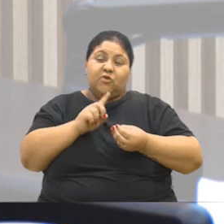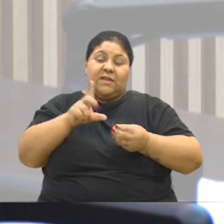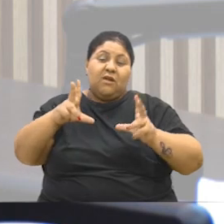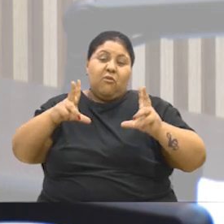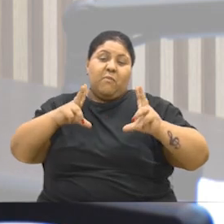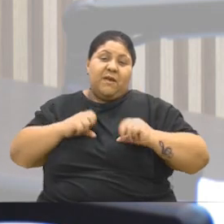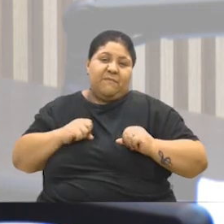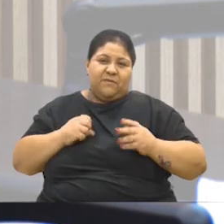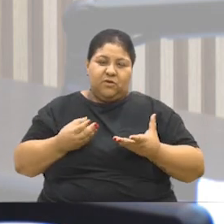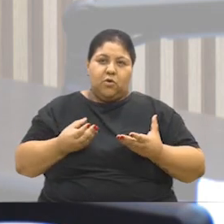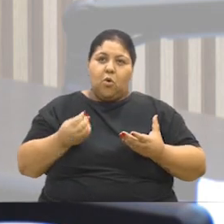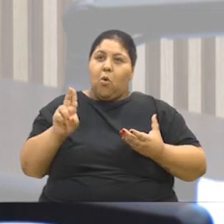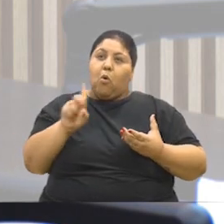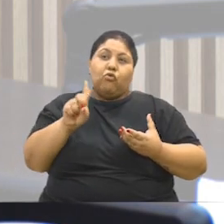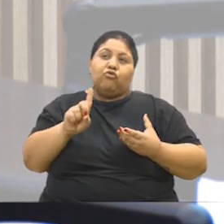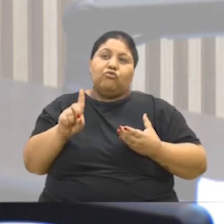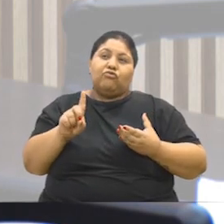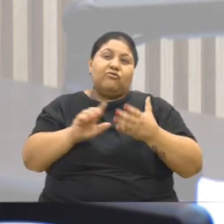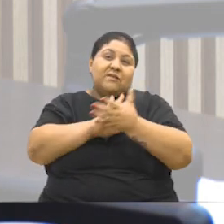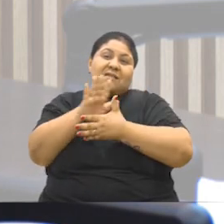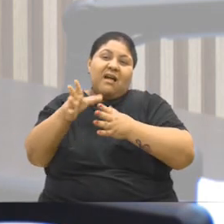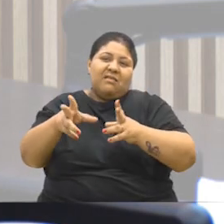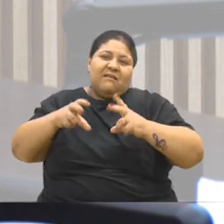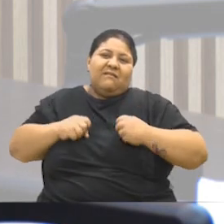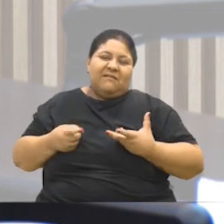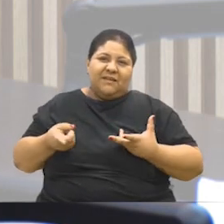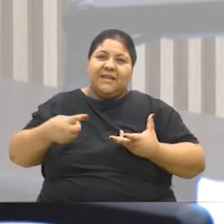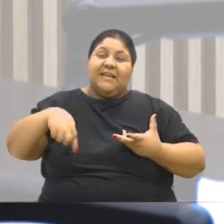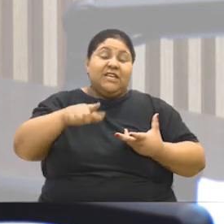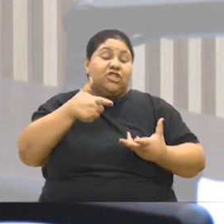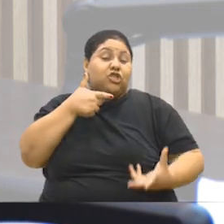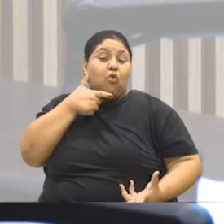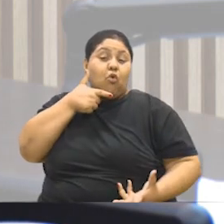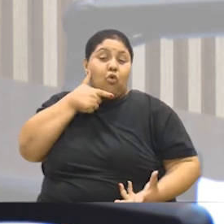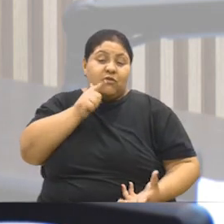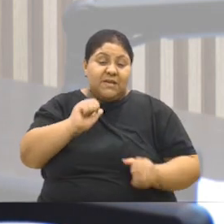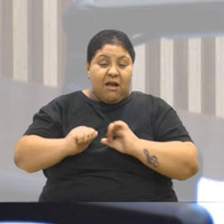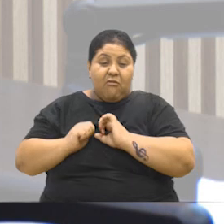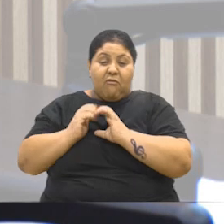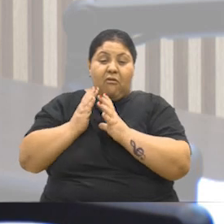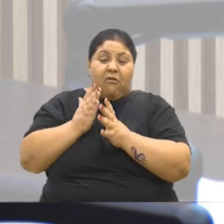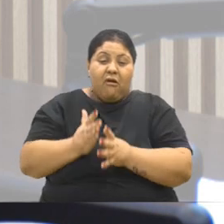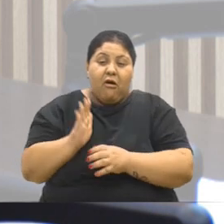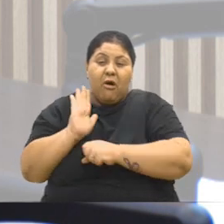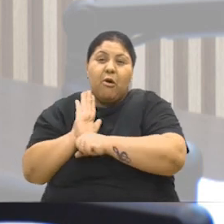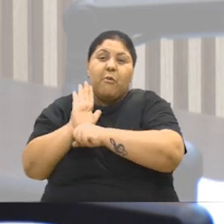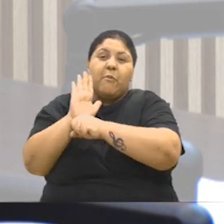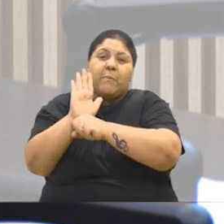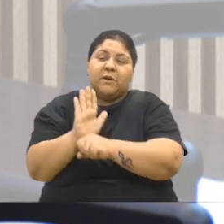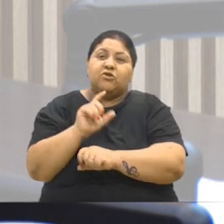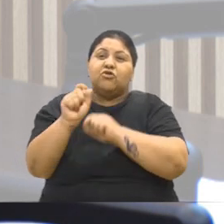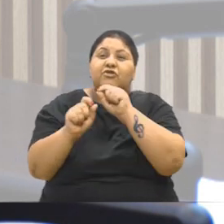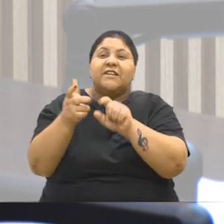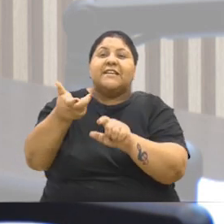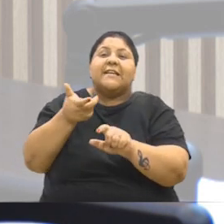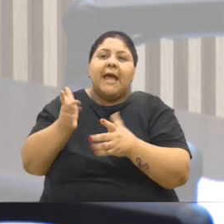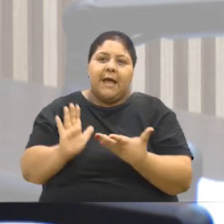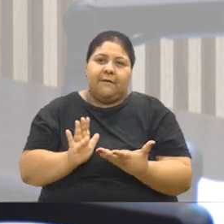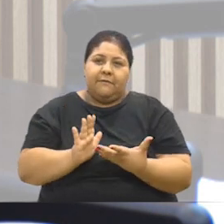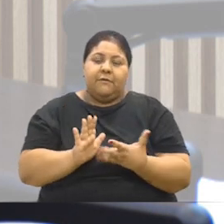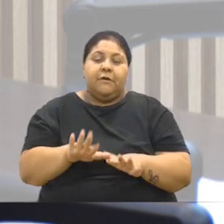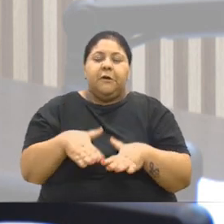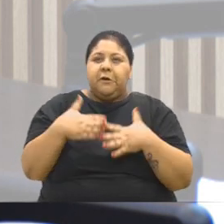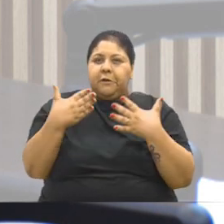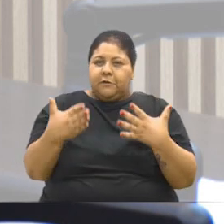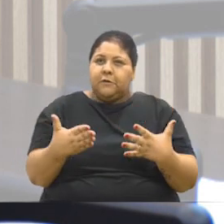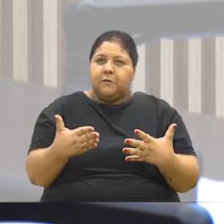menos merecemos. Ou então não recebemos o que merecemos de fato. E a gente não consegue agir em prol daquilo que a gente realmente quer,